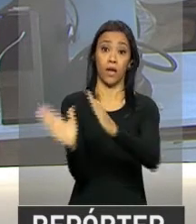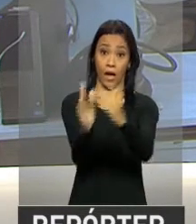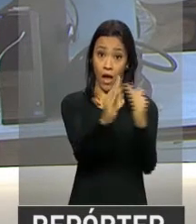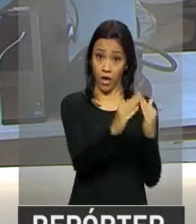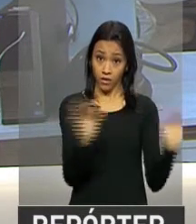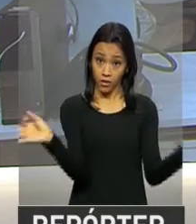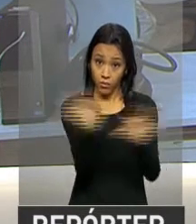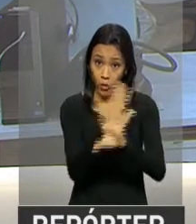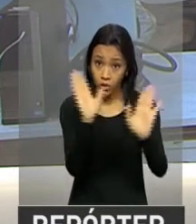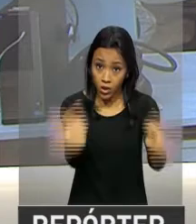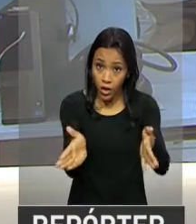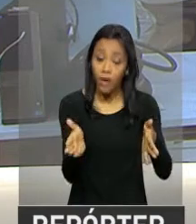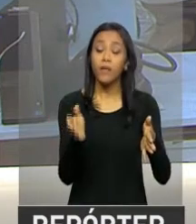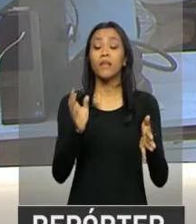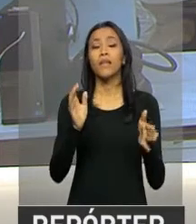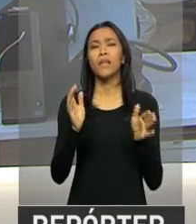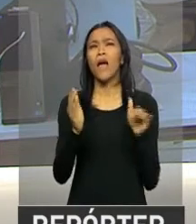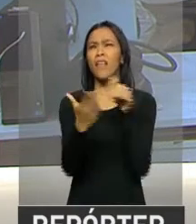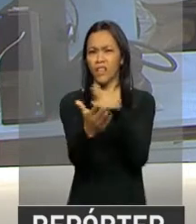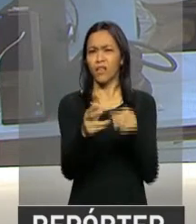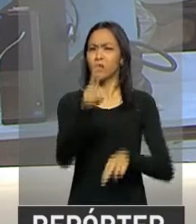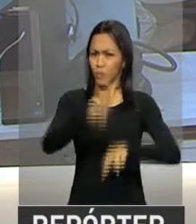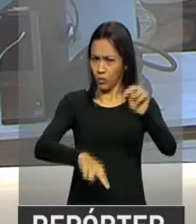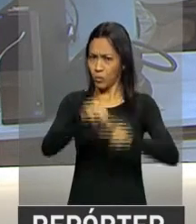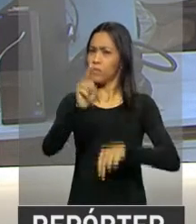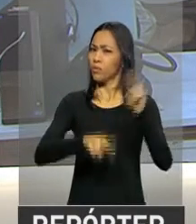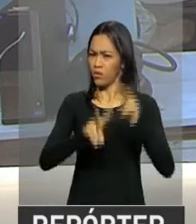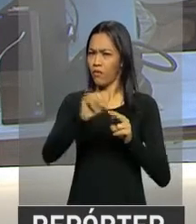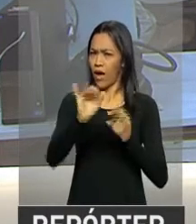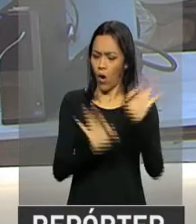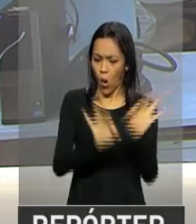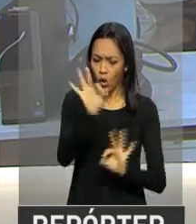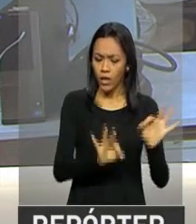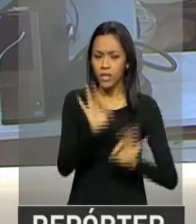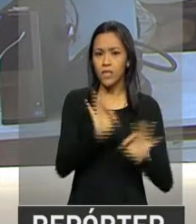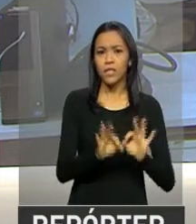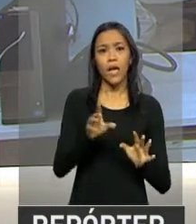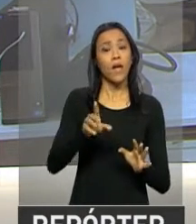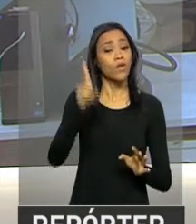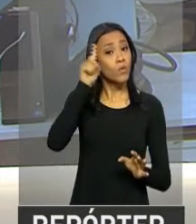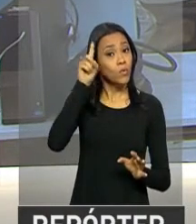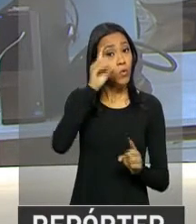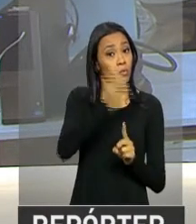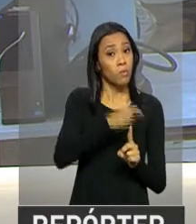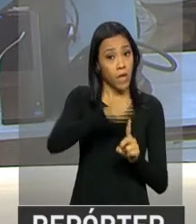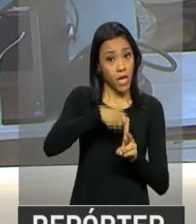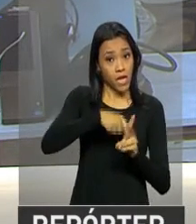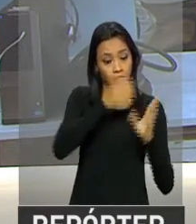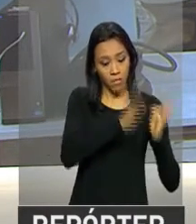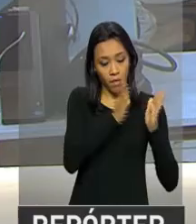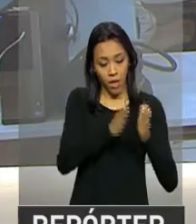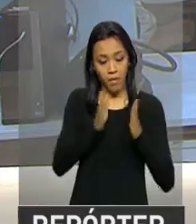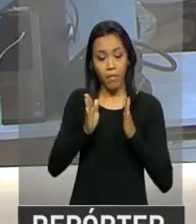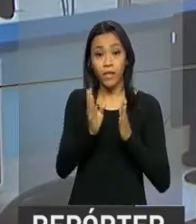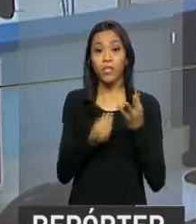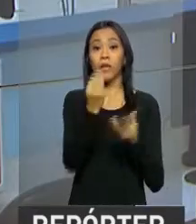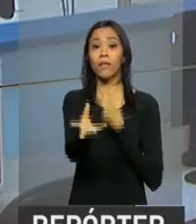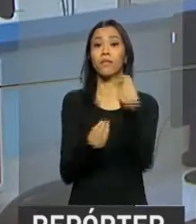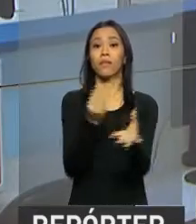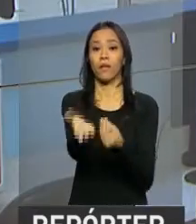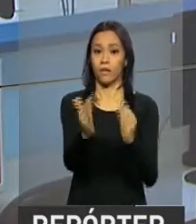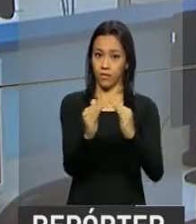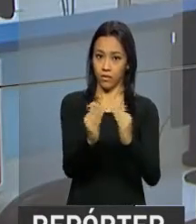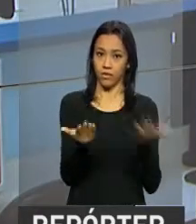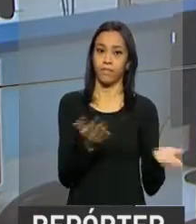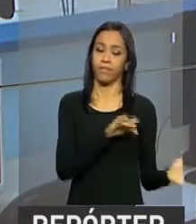estão prontas, e que até junho será definido um cronograma de entrega dessas novas moradias do programa.